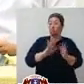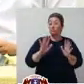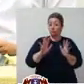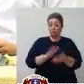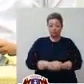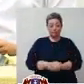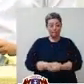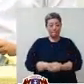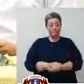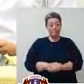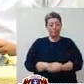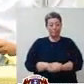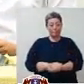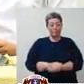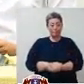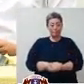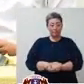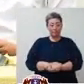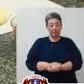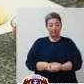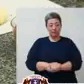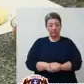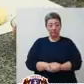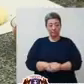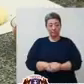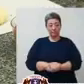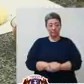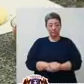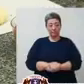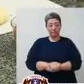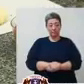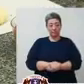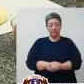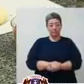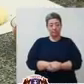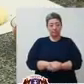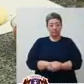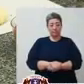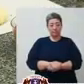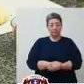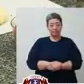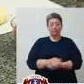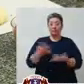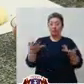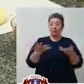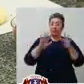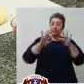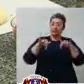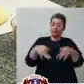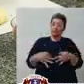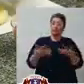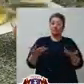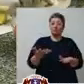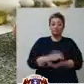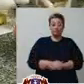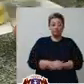e